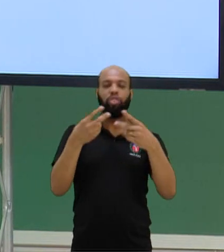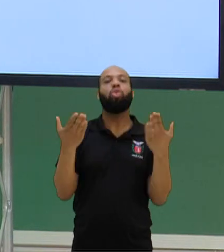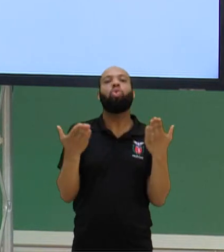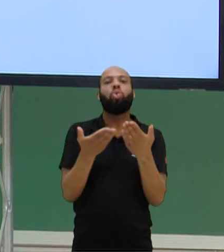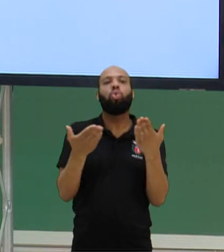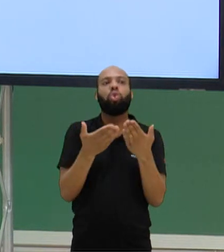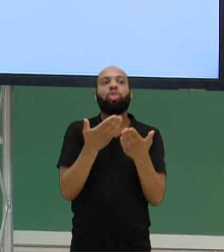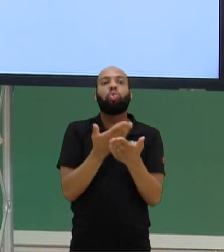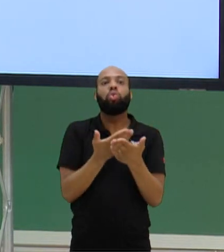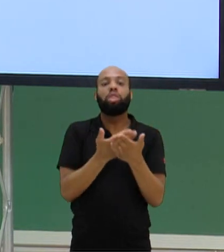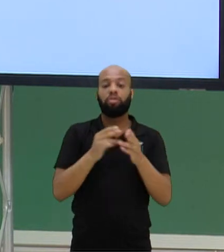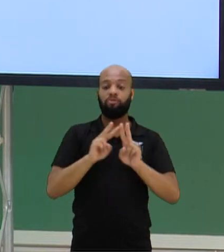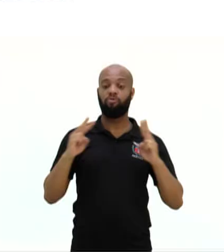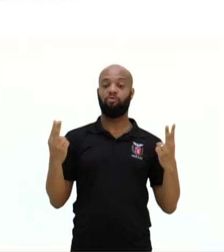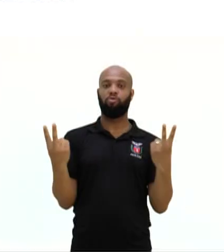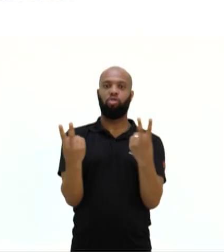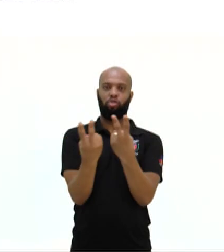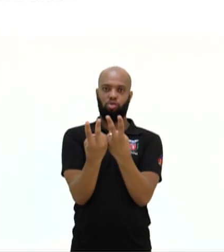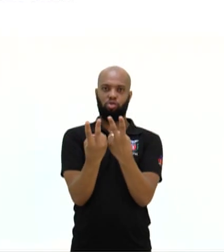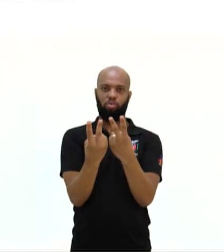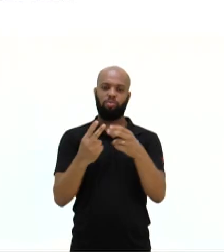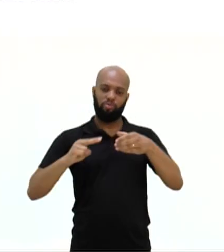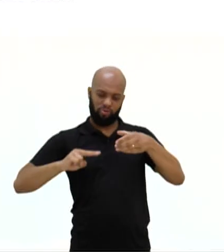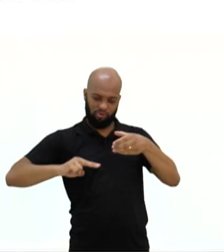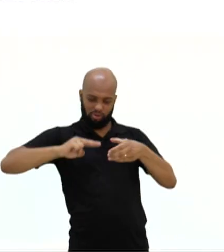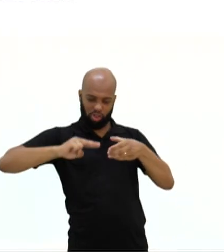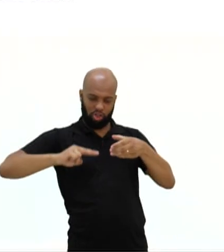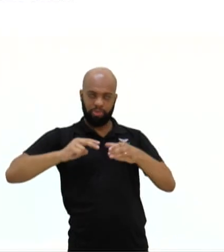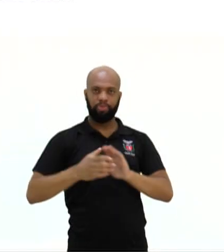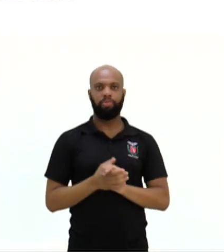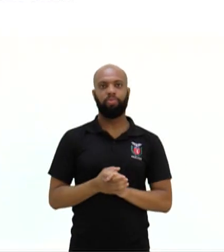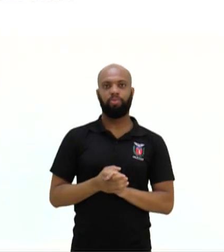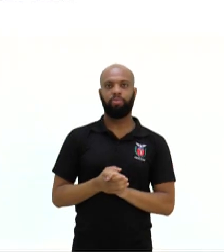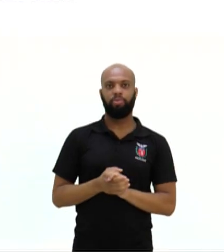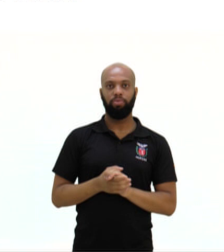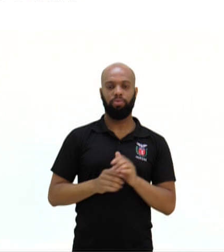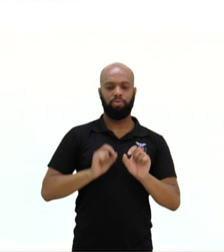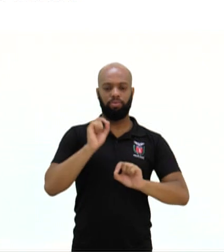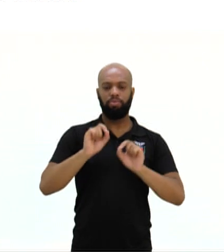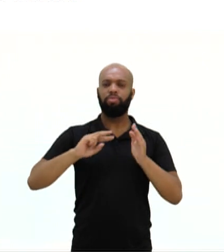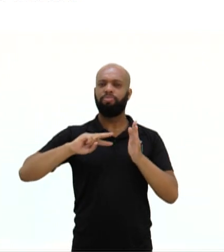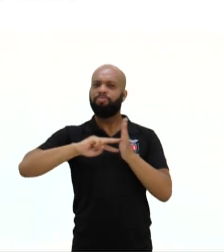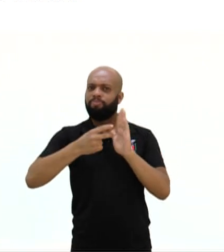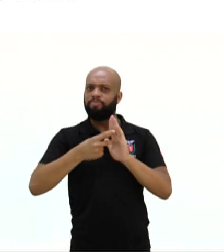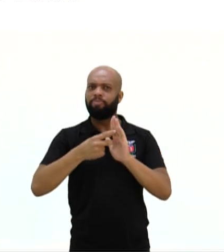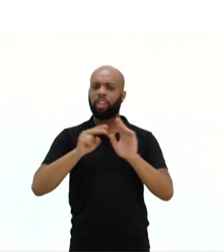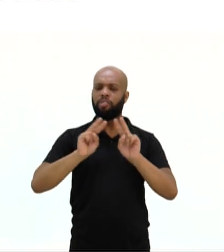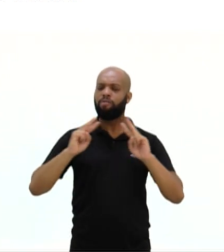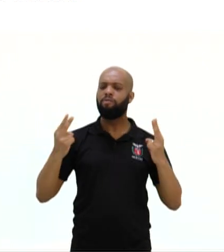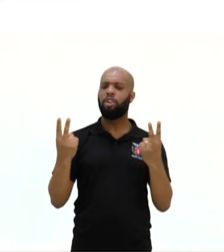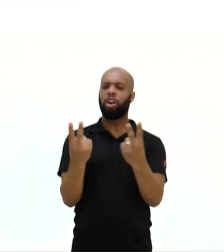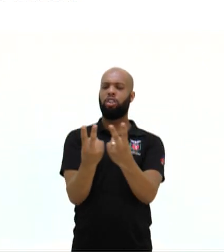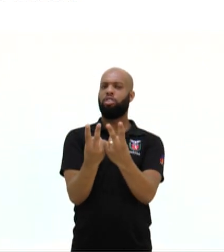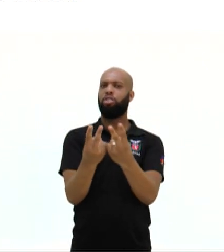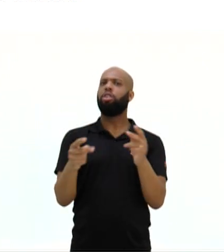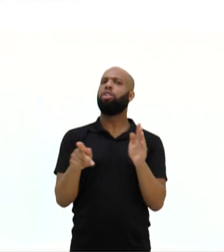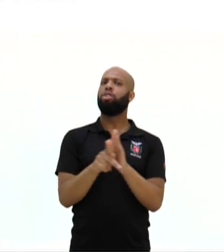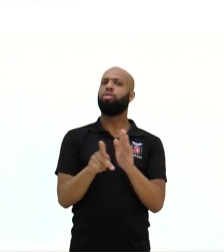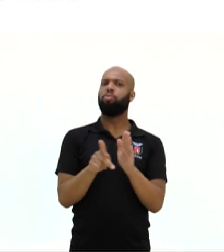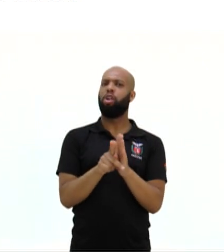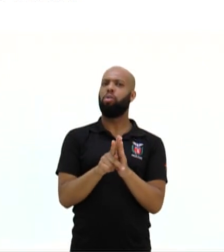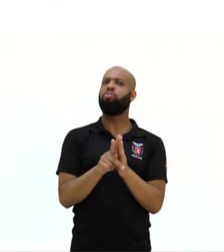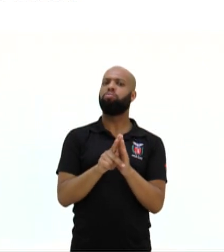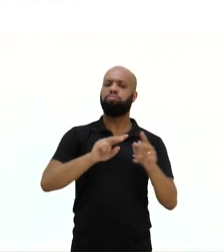ideia de volume, tá bom? Então, a ideia dos... O que é o volume de um sólido para vocês, tá? A